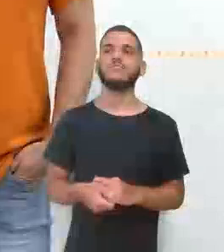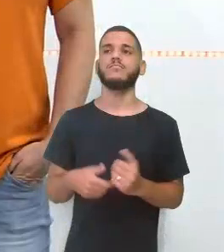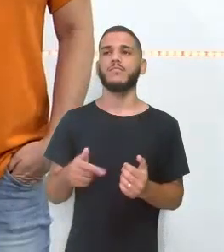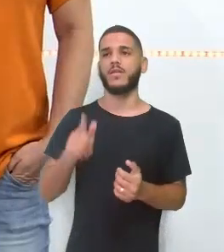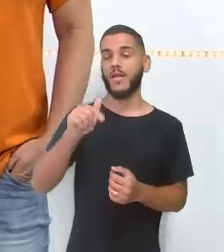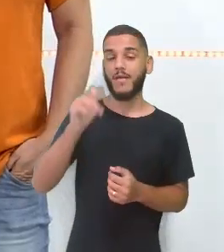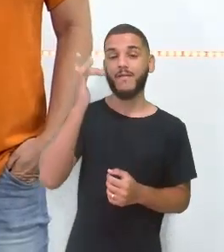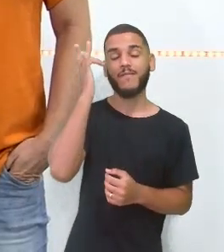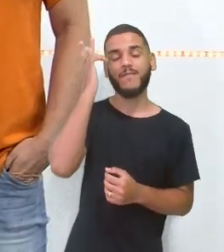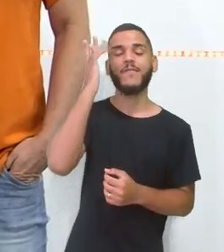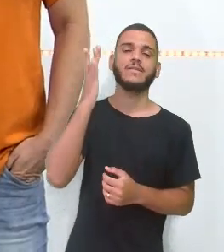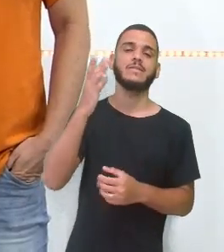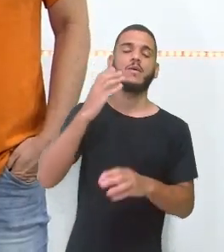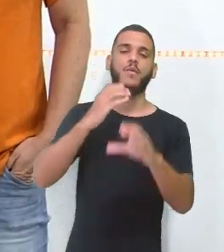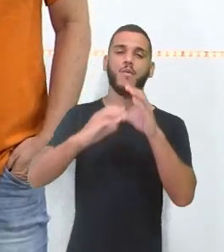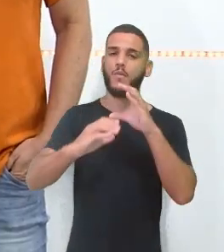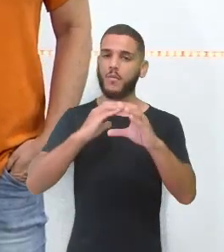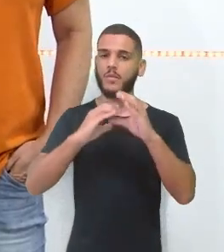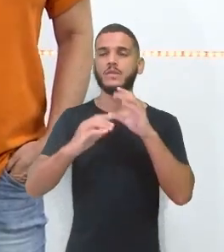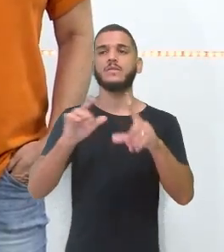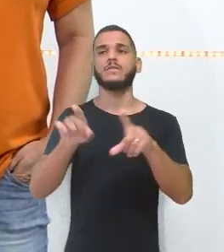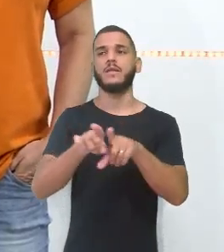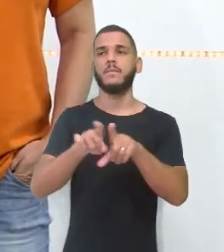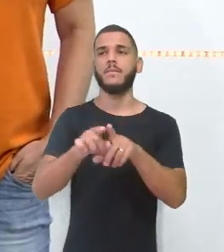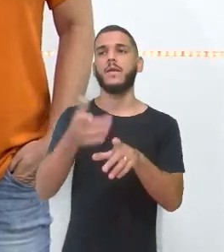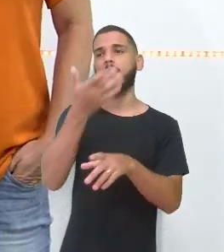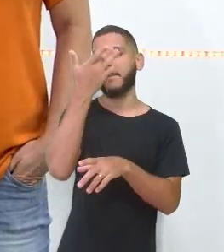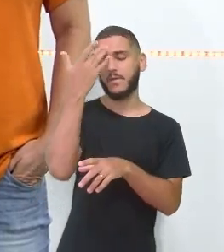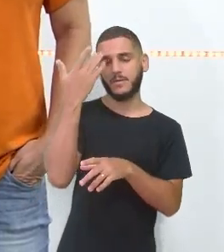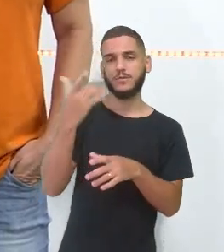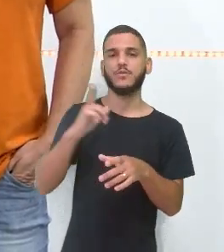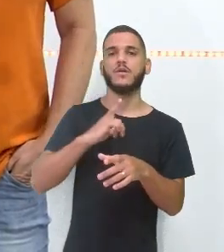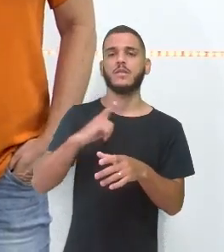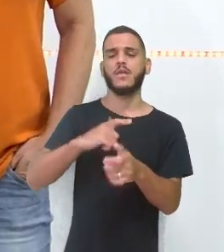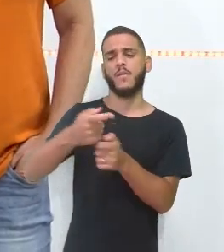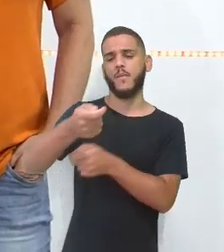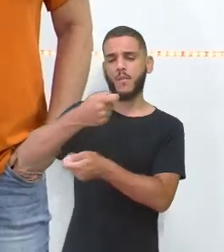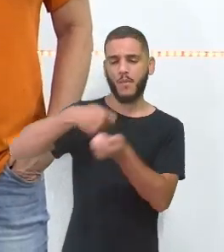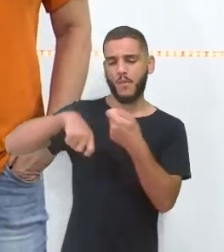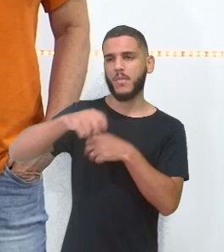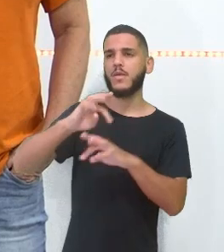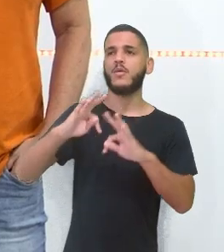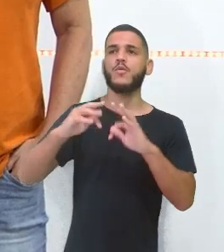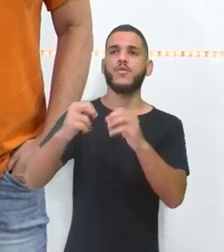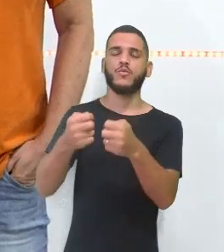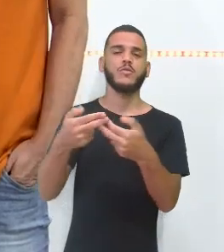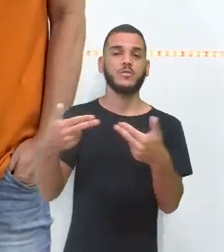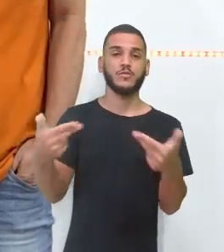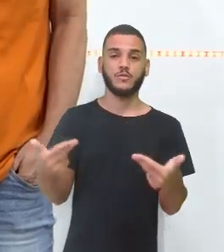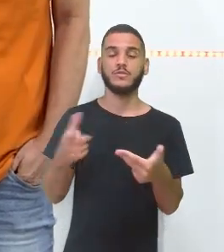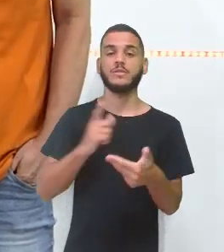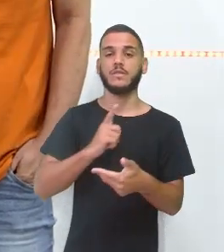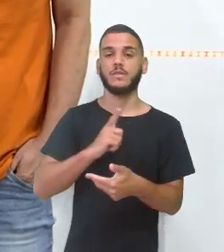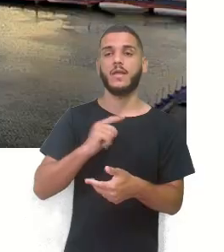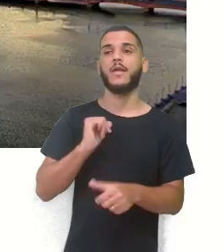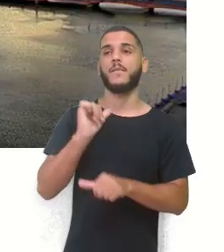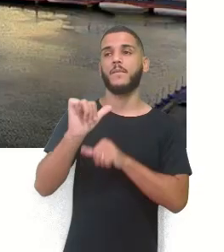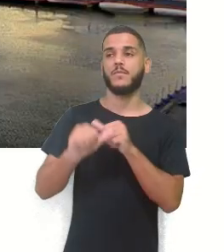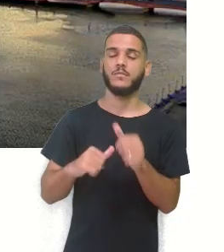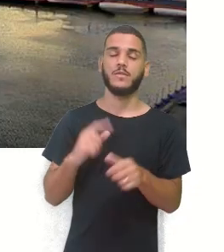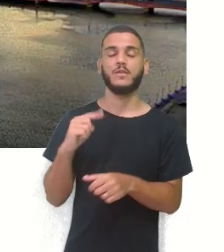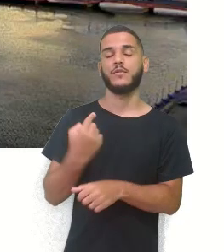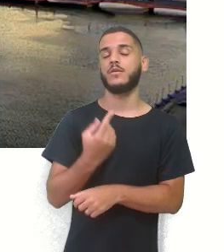facilitam bastante a comunicação entre as pessoas, o comércio e tudo isso que existe aqui, transformando a nossa